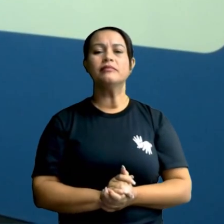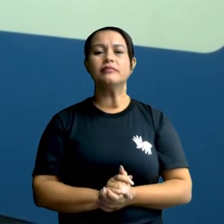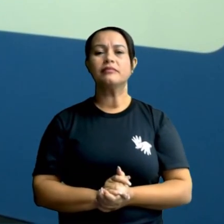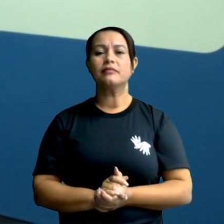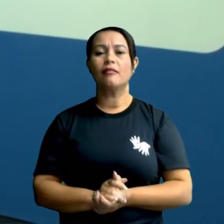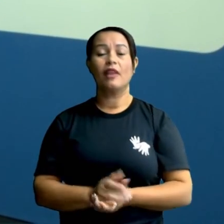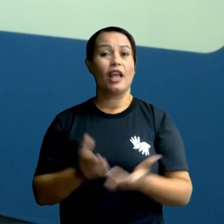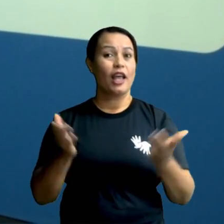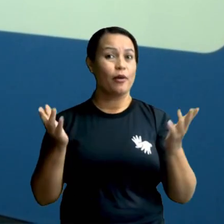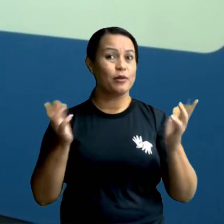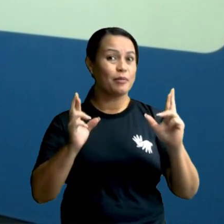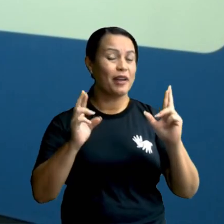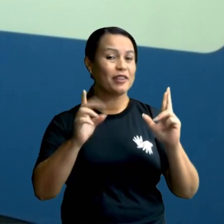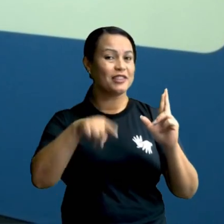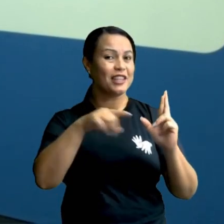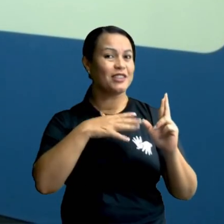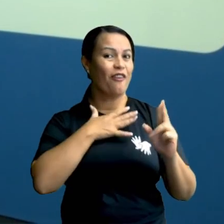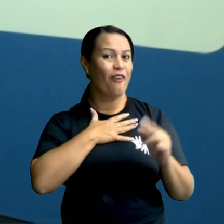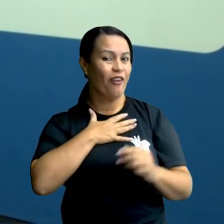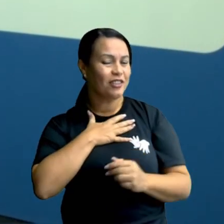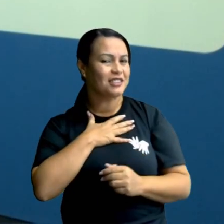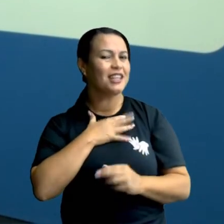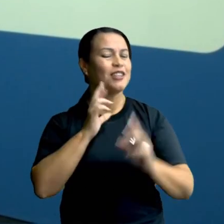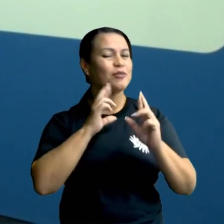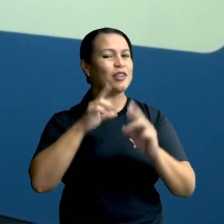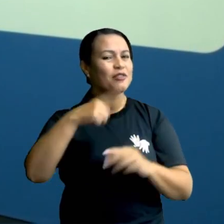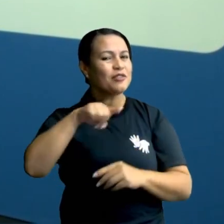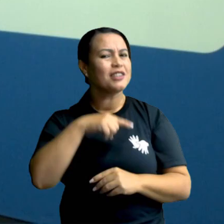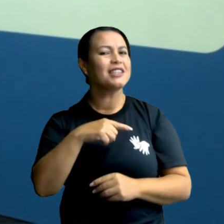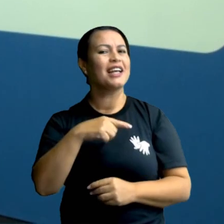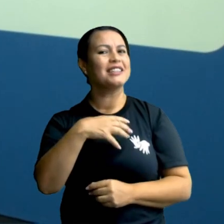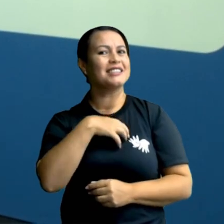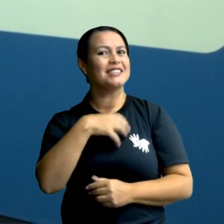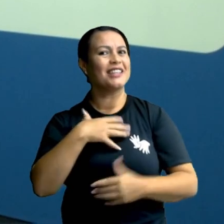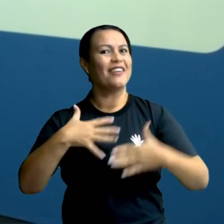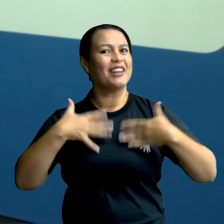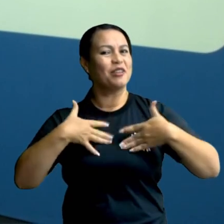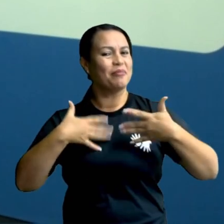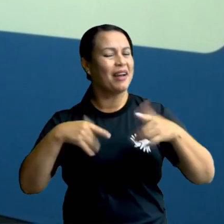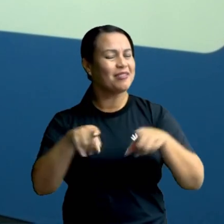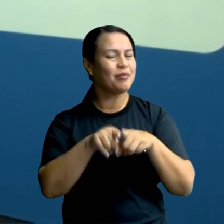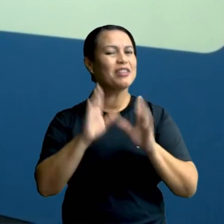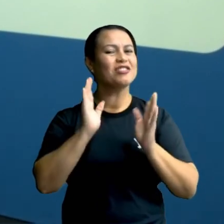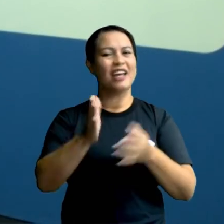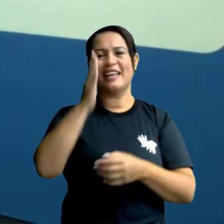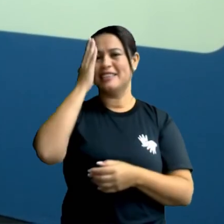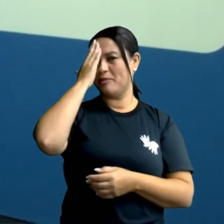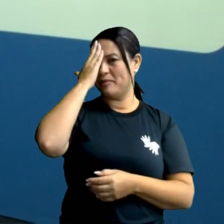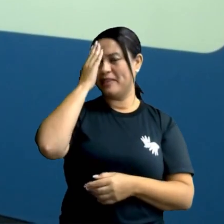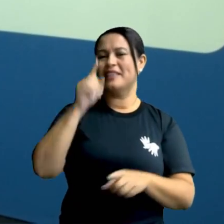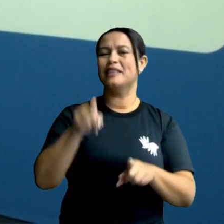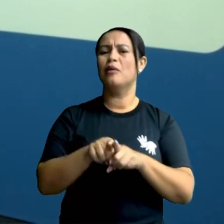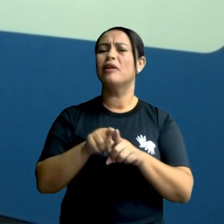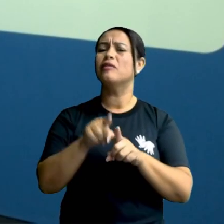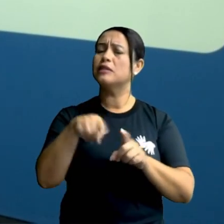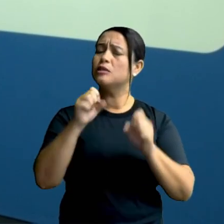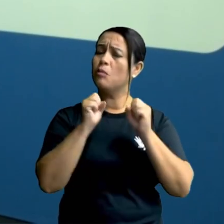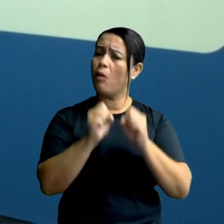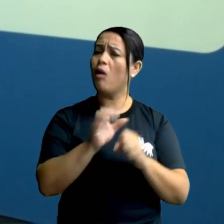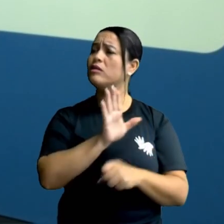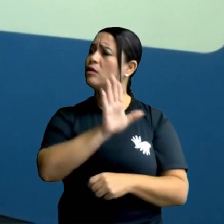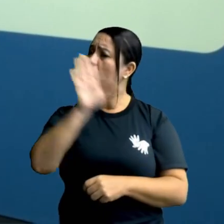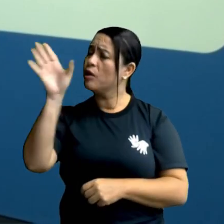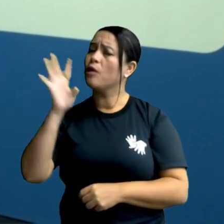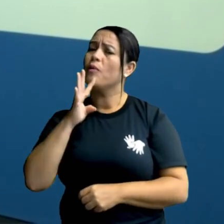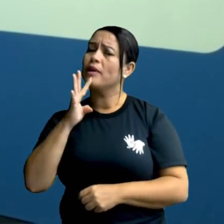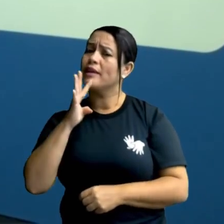E eu espero que vocês tenham gostado, espero que vocês tenham ficado animados como você sabia, que vocês possam ir no Instituto